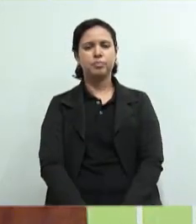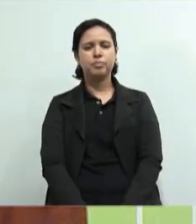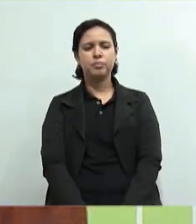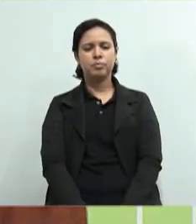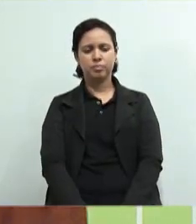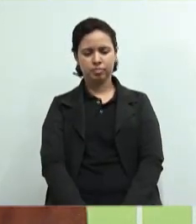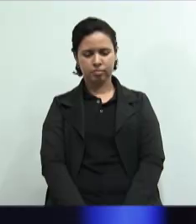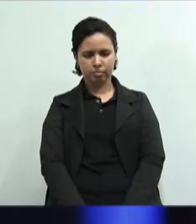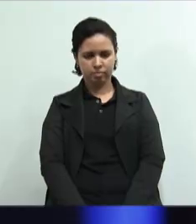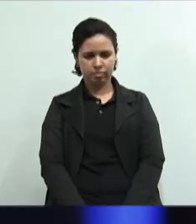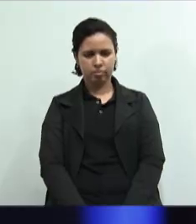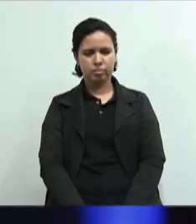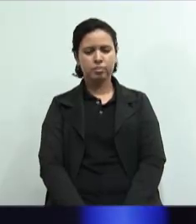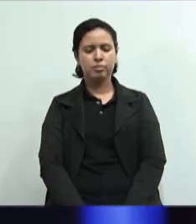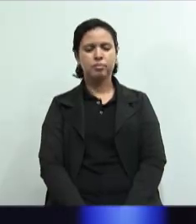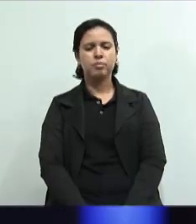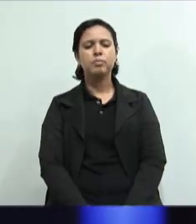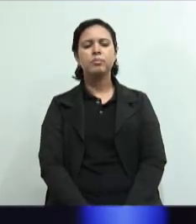lá?